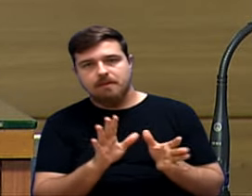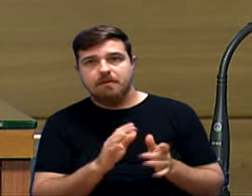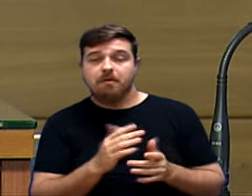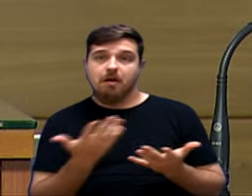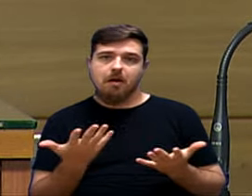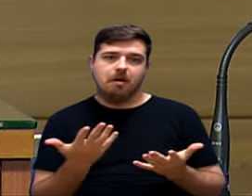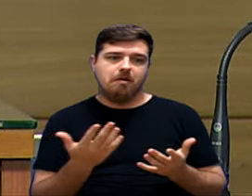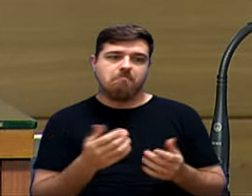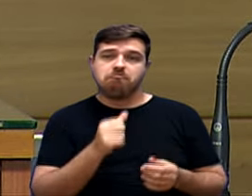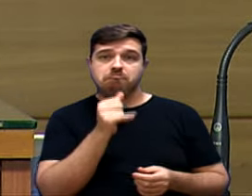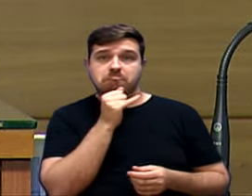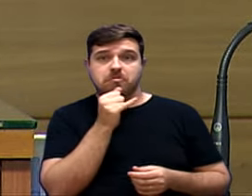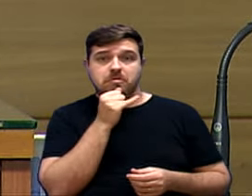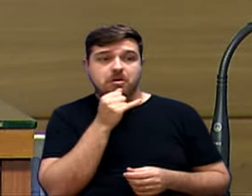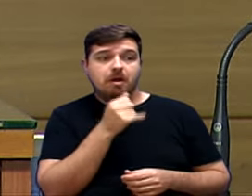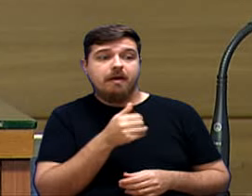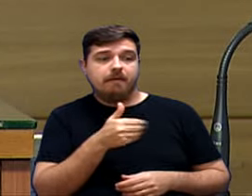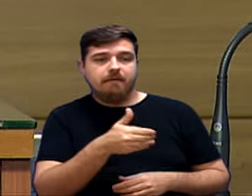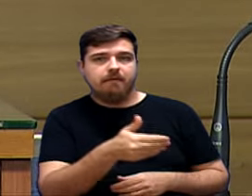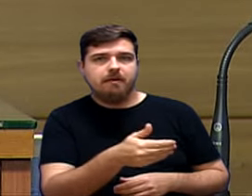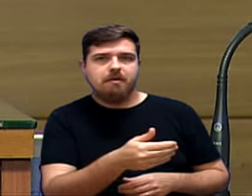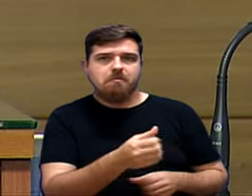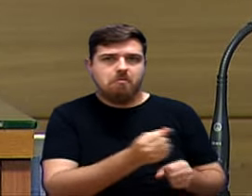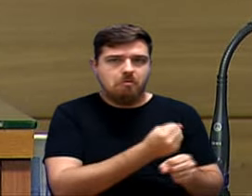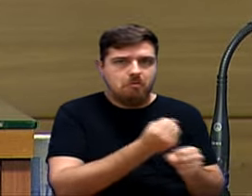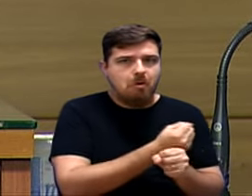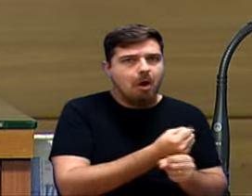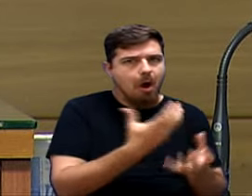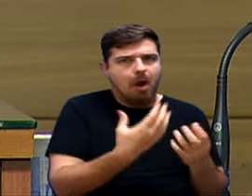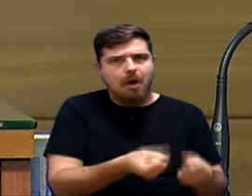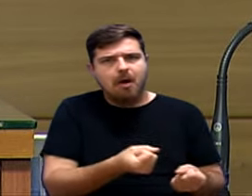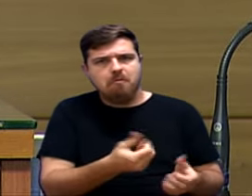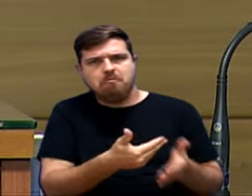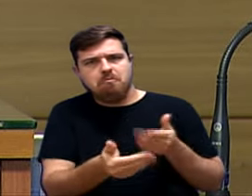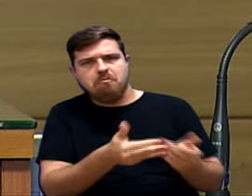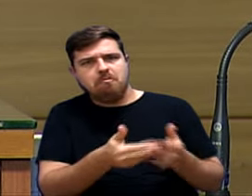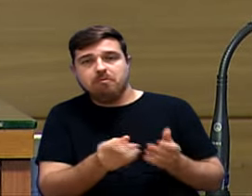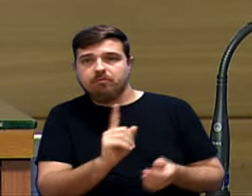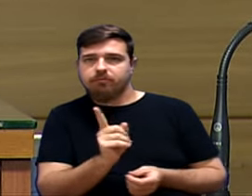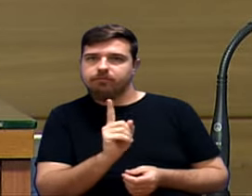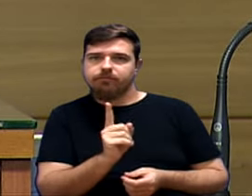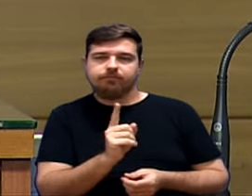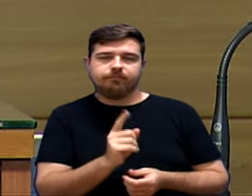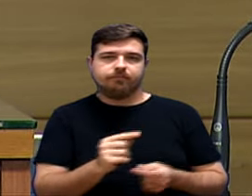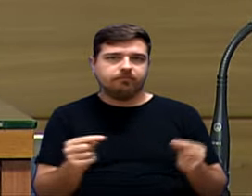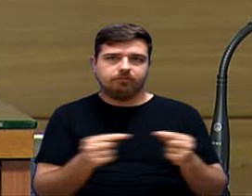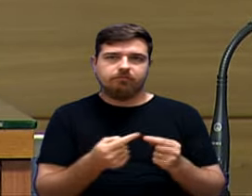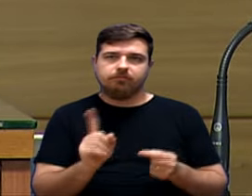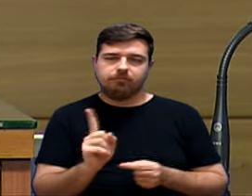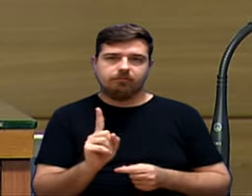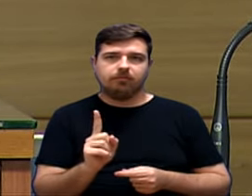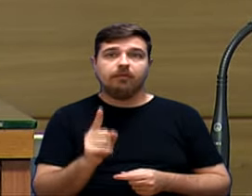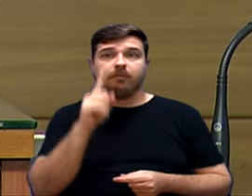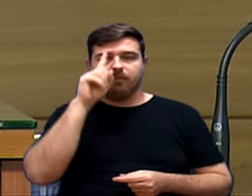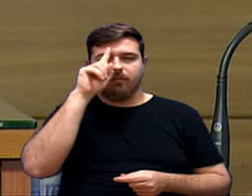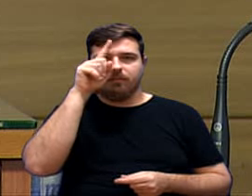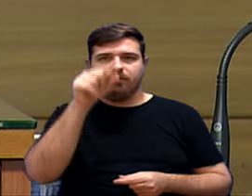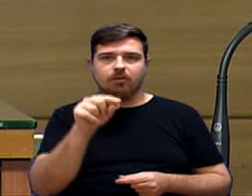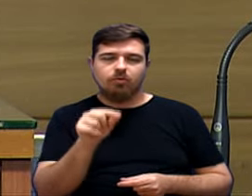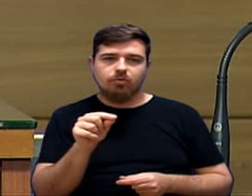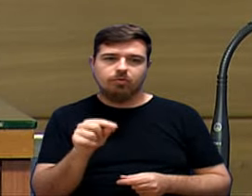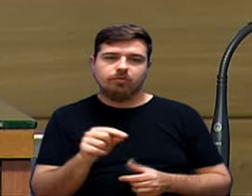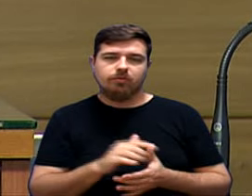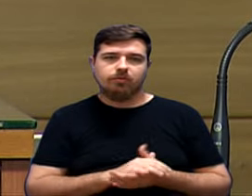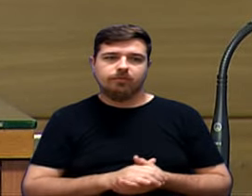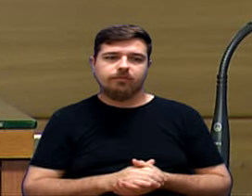vão ter Empreendimentos eh aprovados em áreas de alargamento não é essa a proposta a proposta a proposta